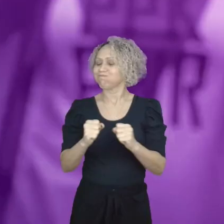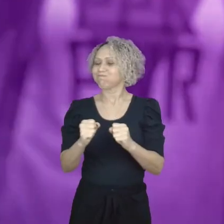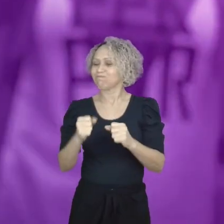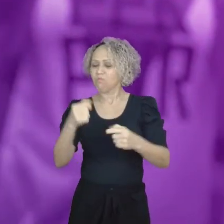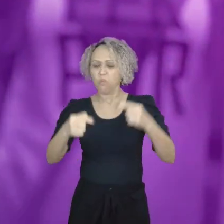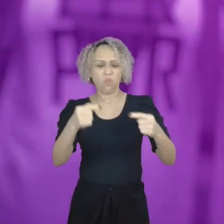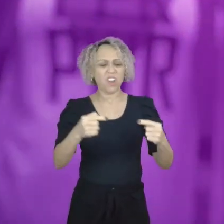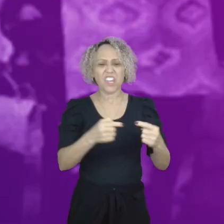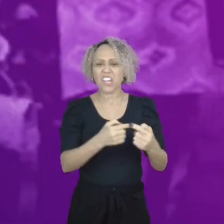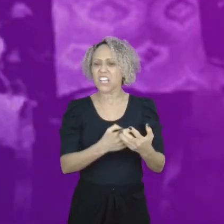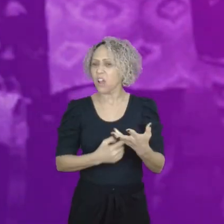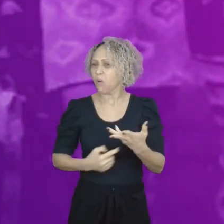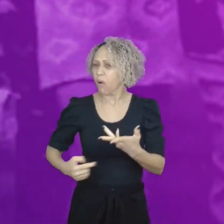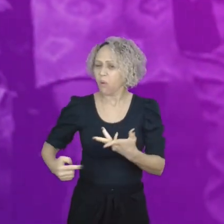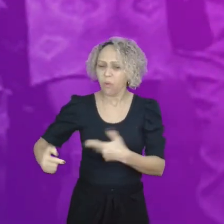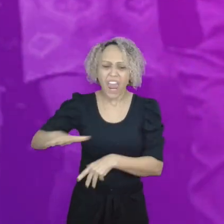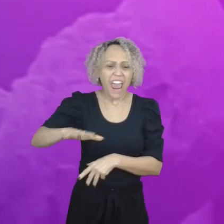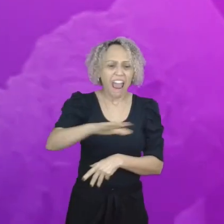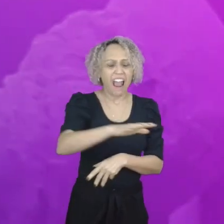poder.